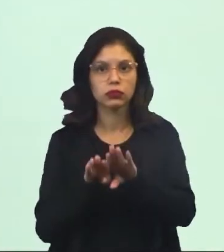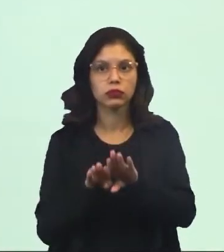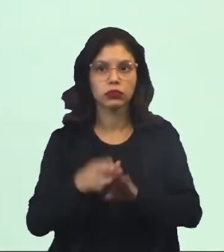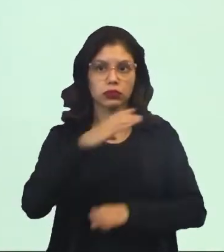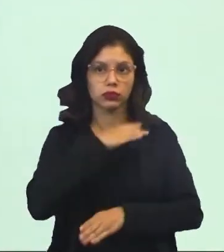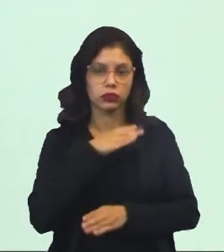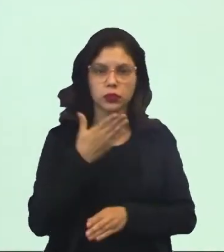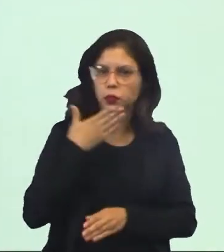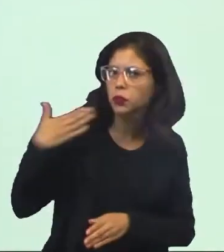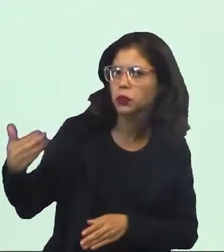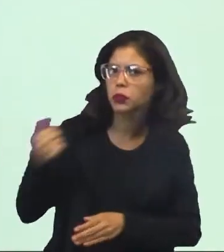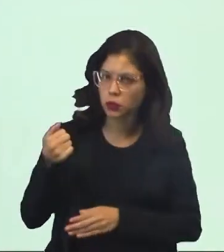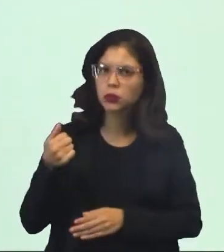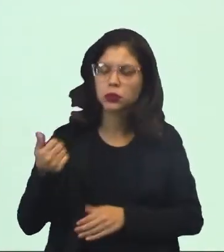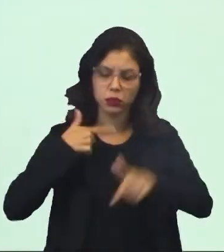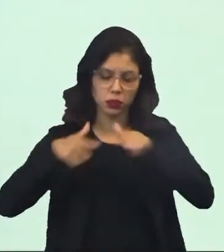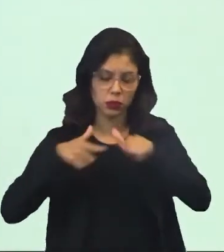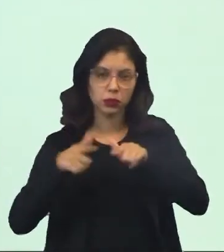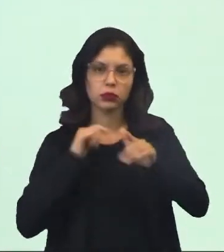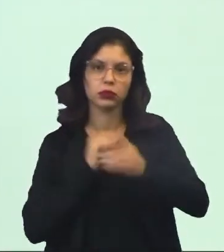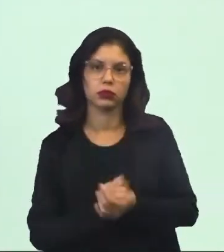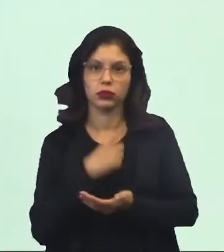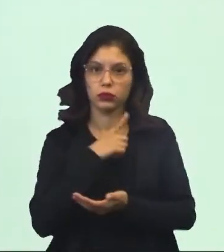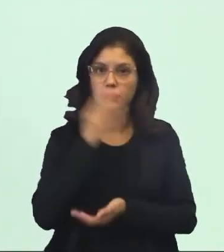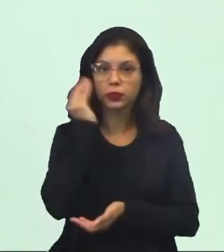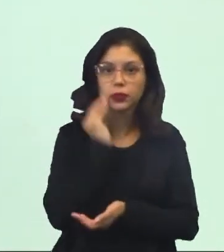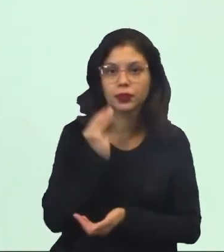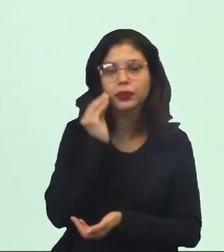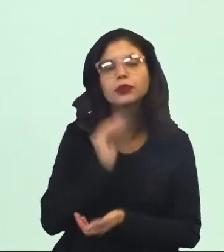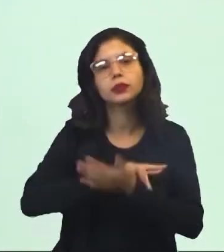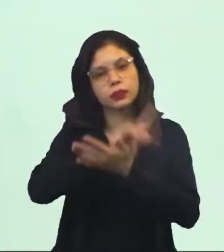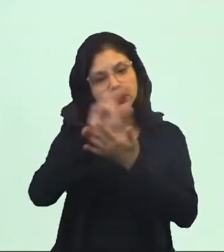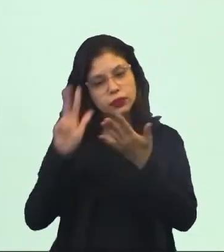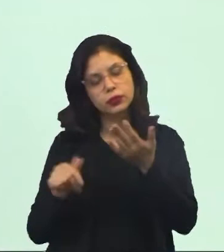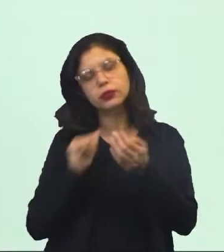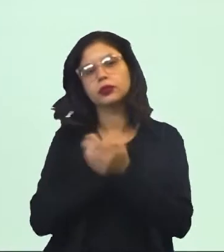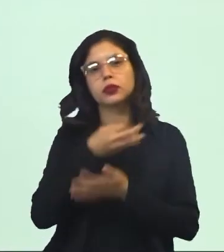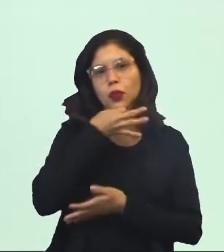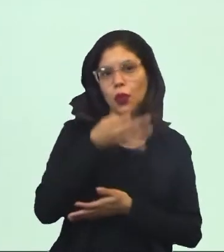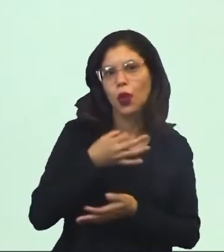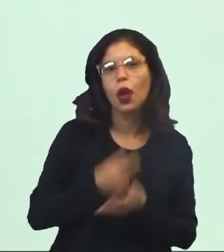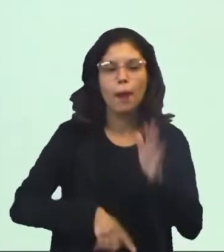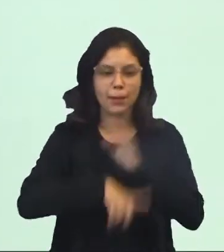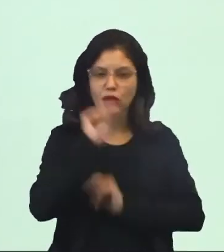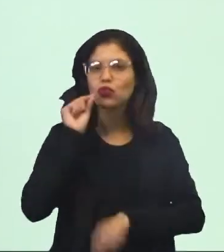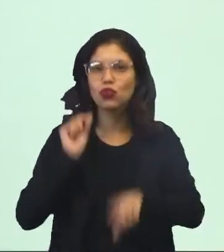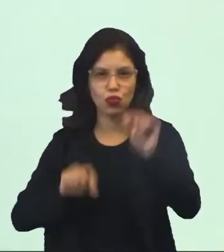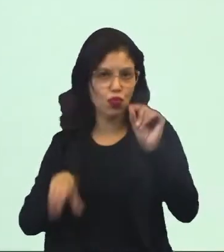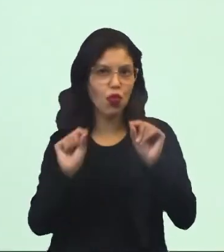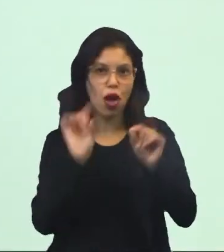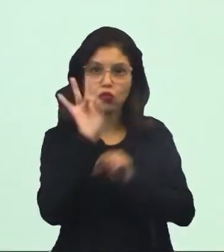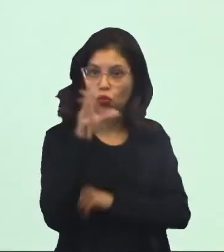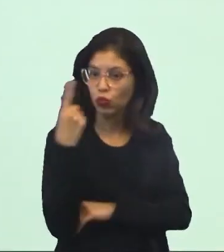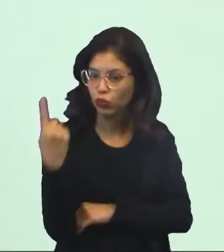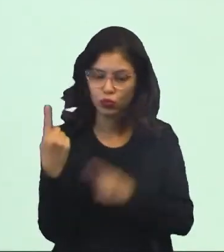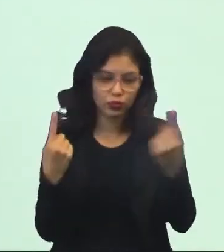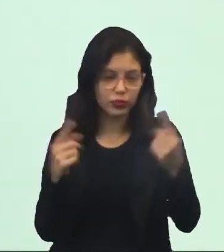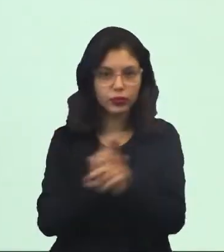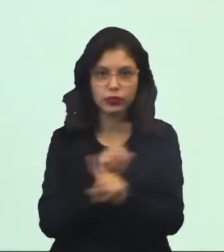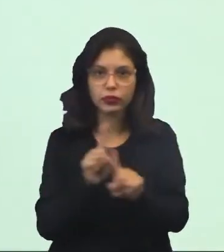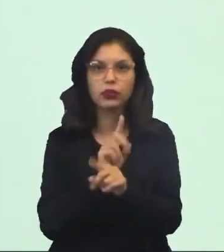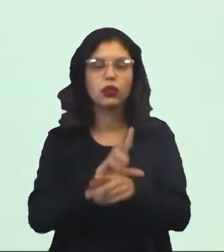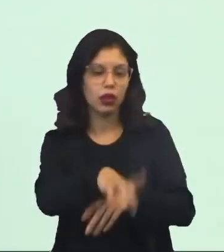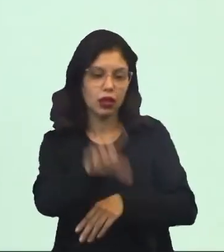há melhores ofertas de emprego. Elas têm uma vasta opção. Então, elas não ficam só entre